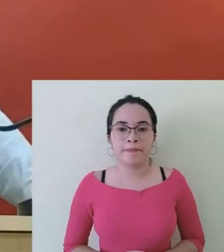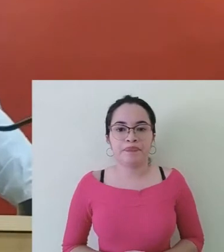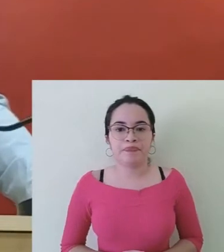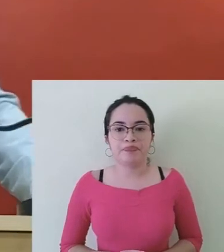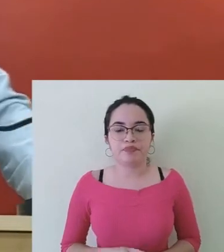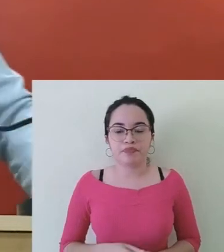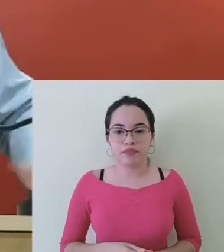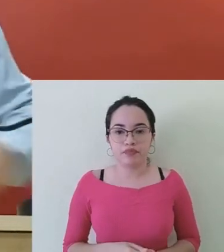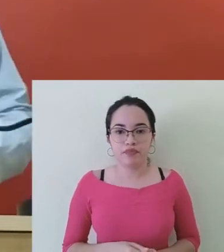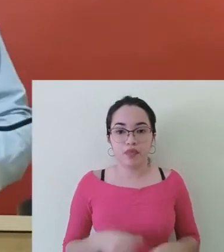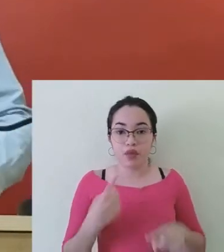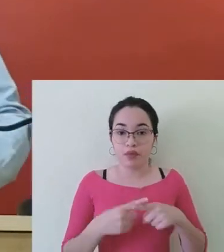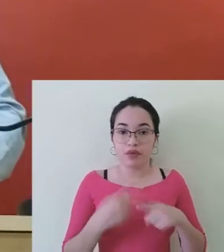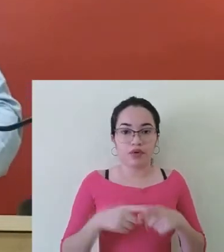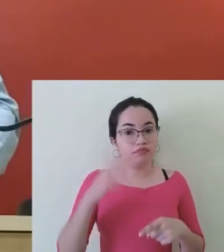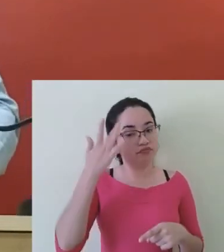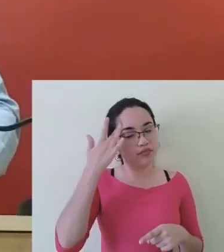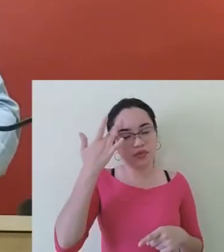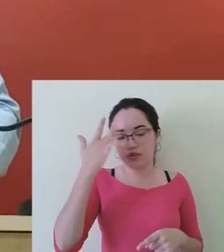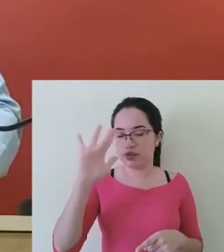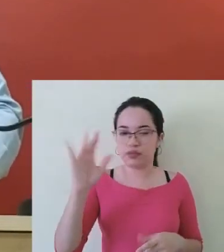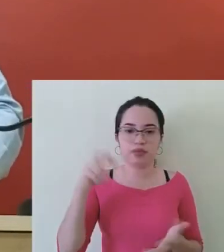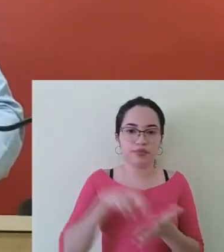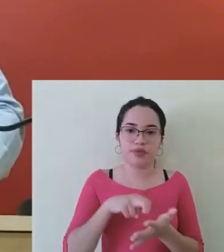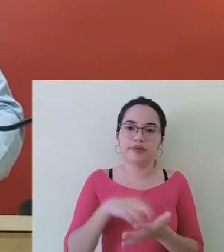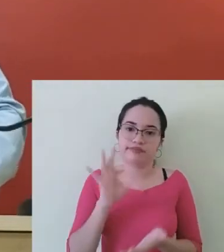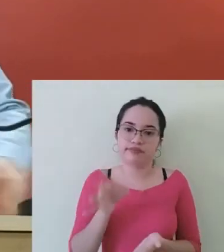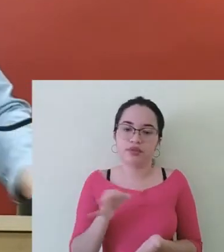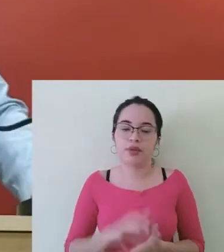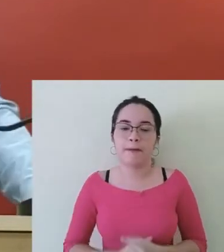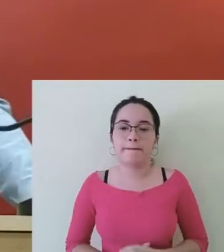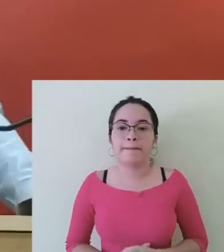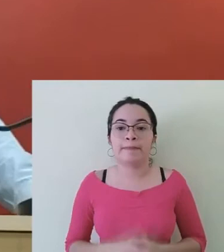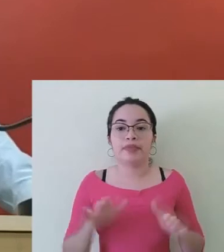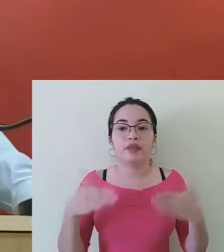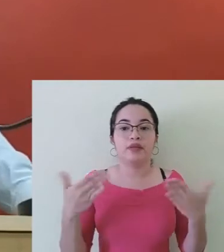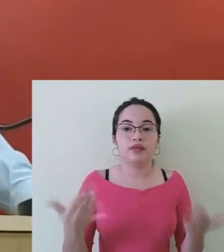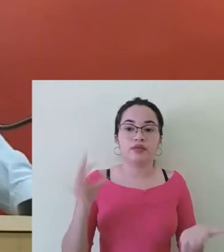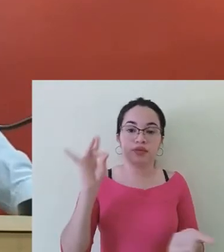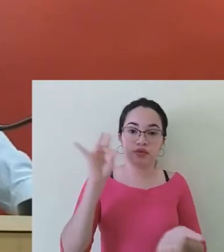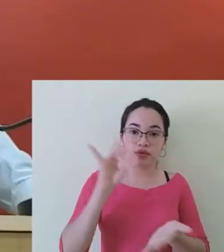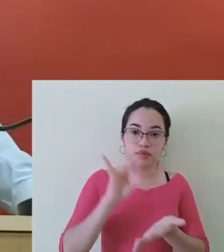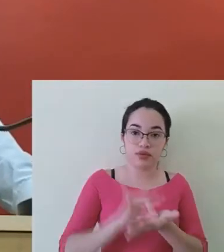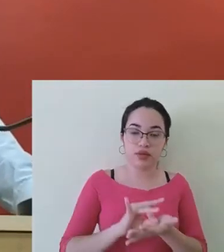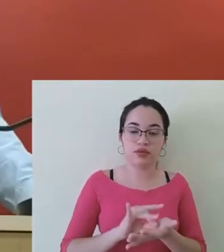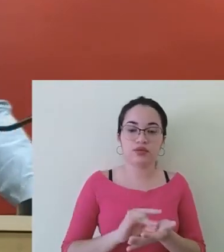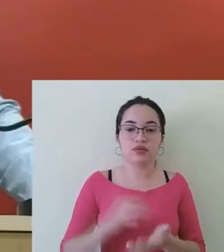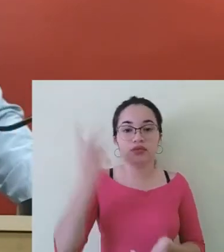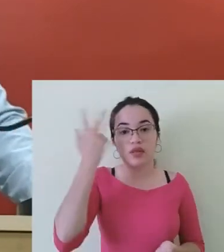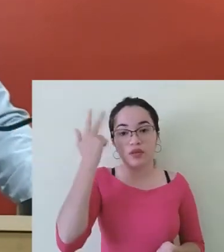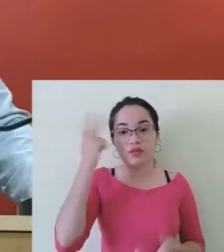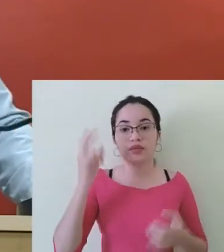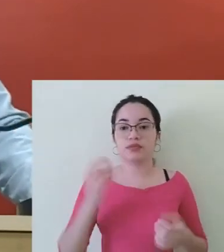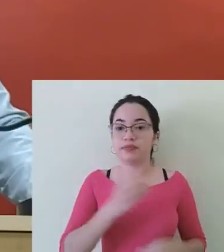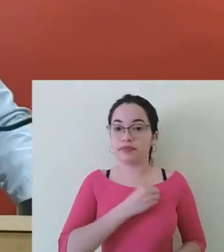inexprimíveis, porque não sabemos orar como convém. Então, essa realidade da